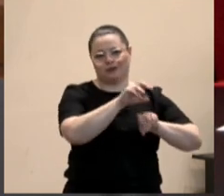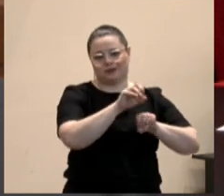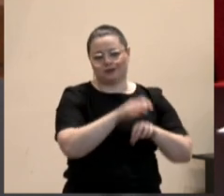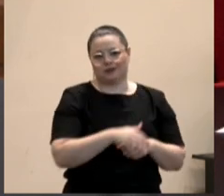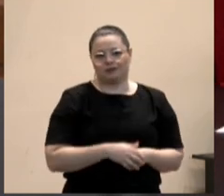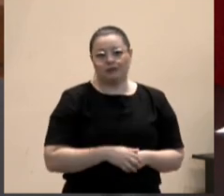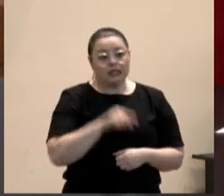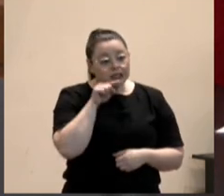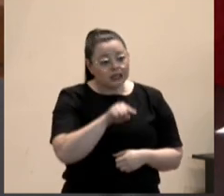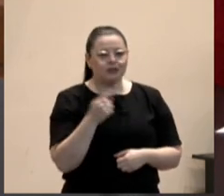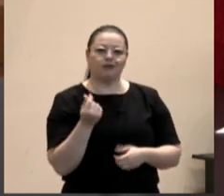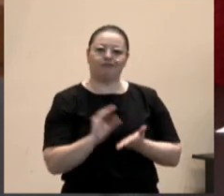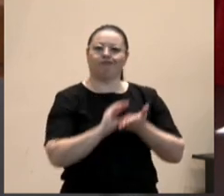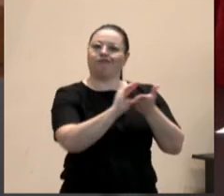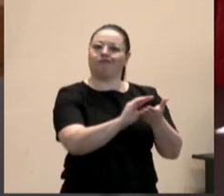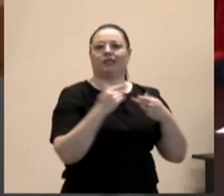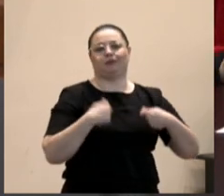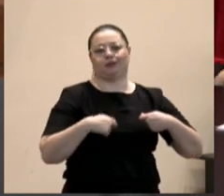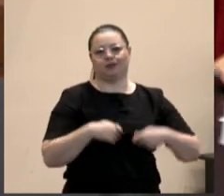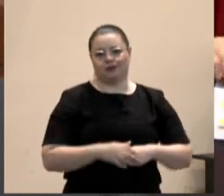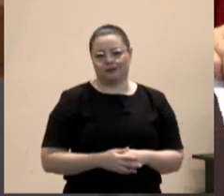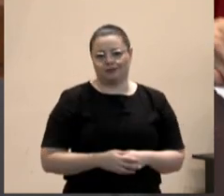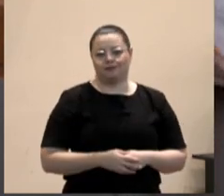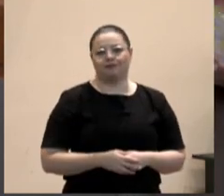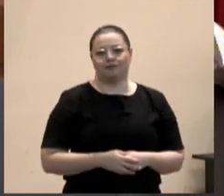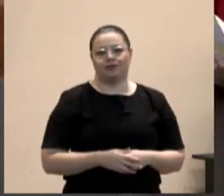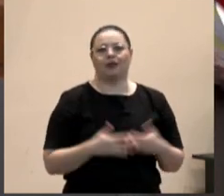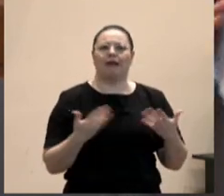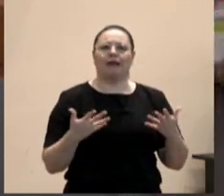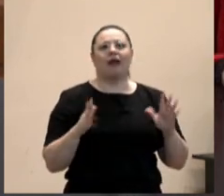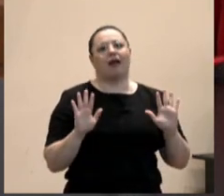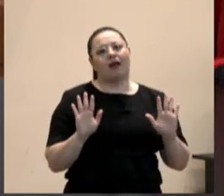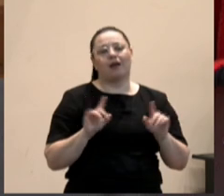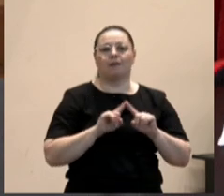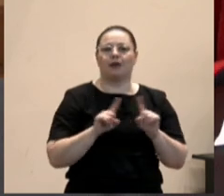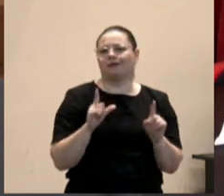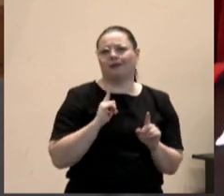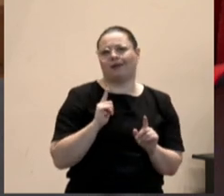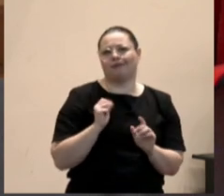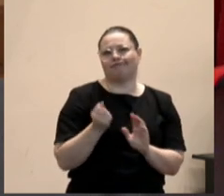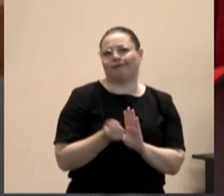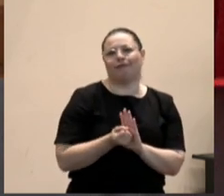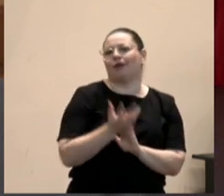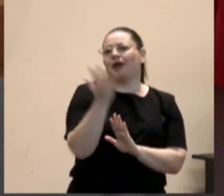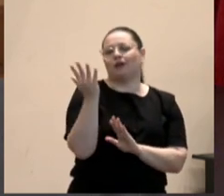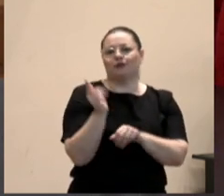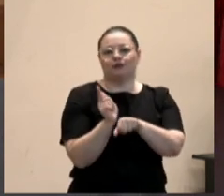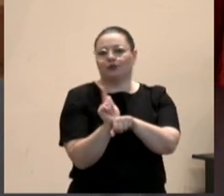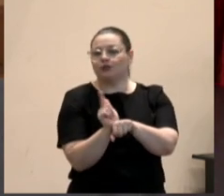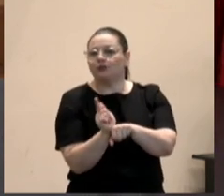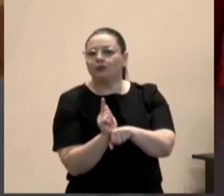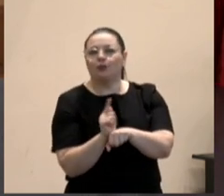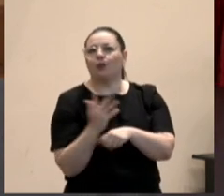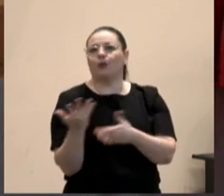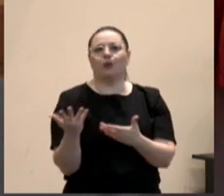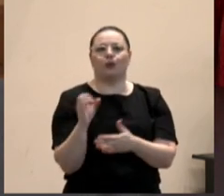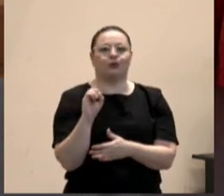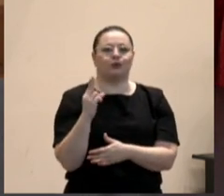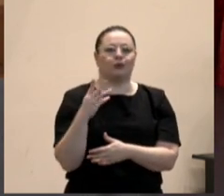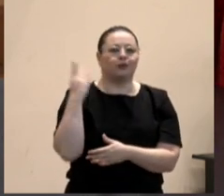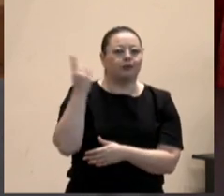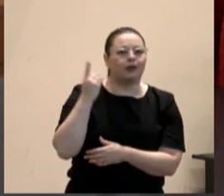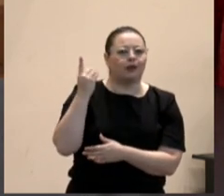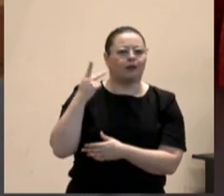Esse é o financiamento necessário. E aí tem muitos gestores e deputados